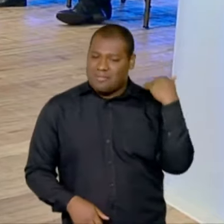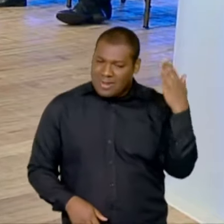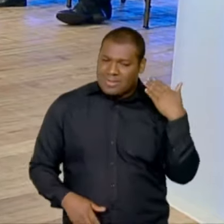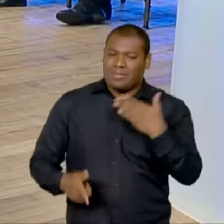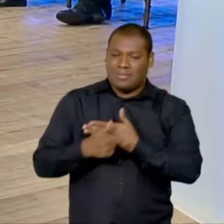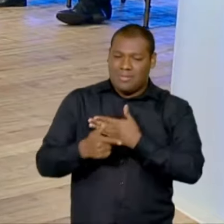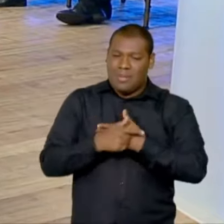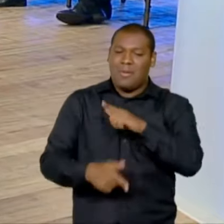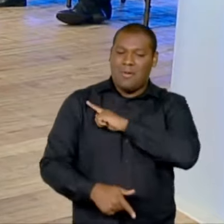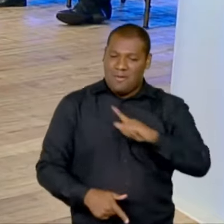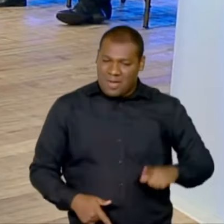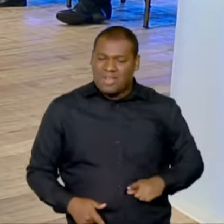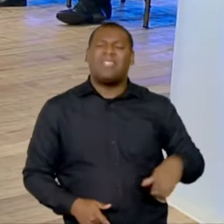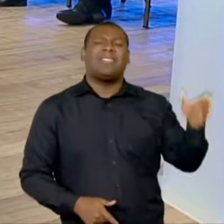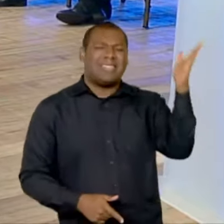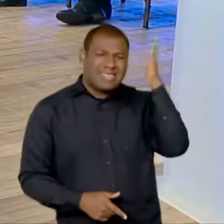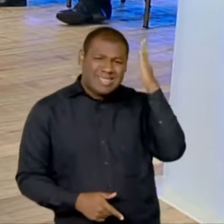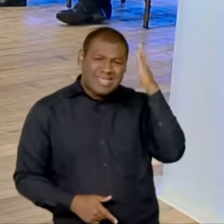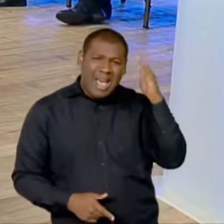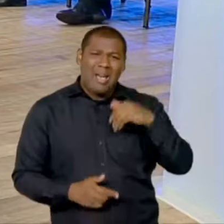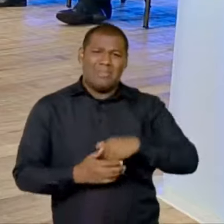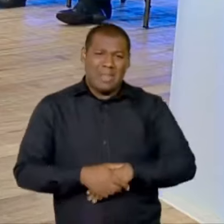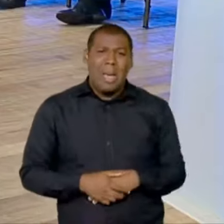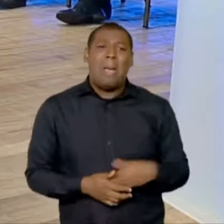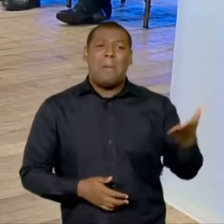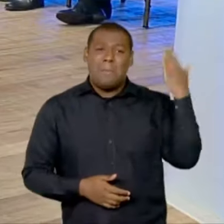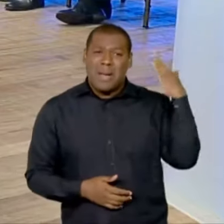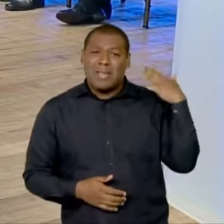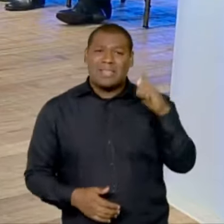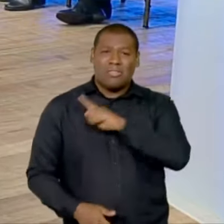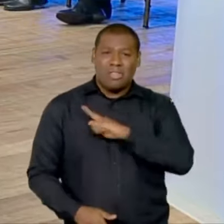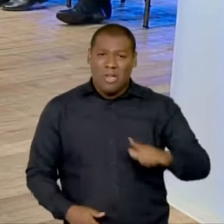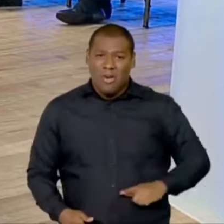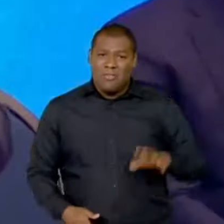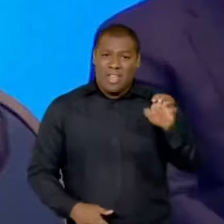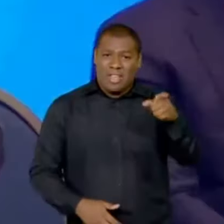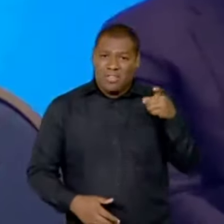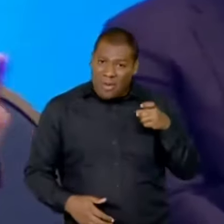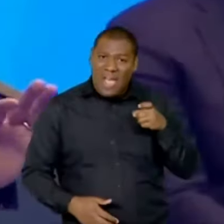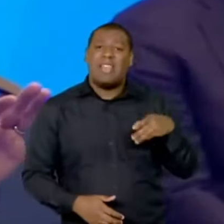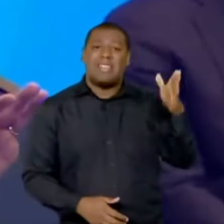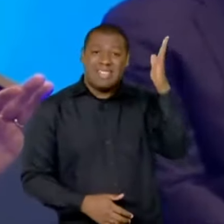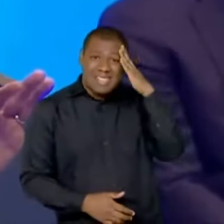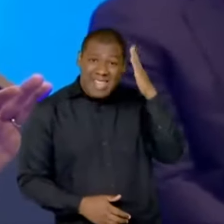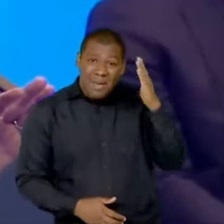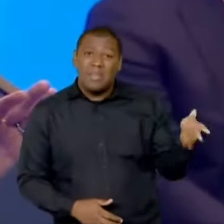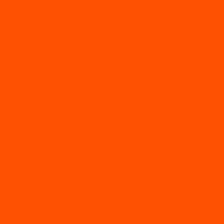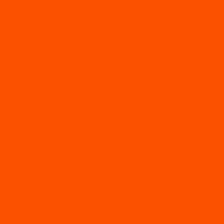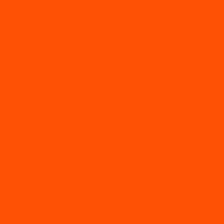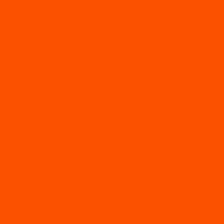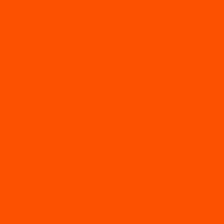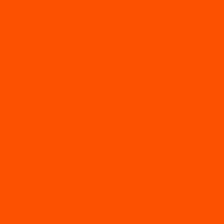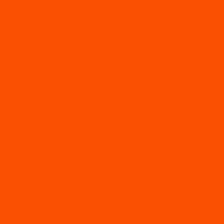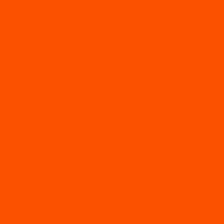que o diabo amassou, porque para não passar recursos, ele arrumava briga.